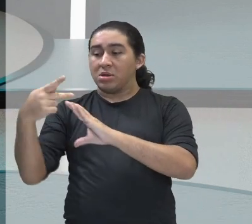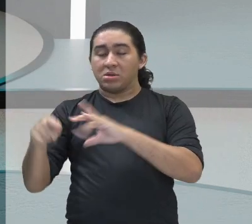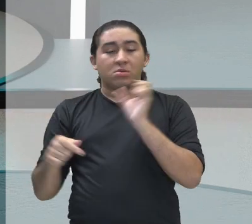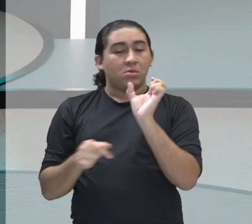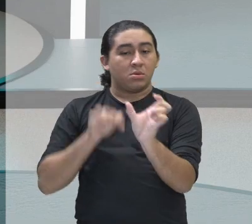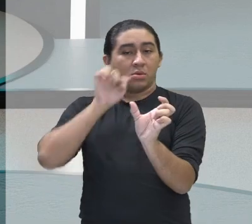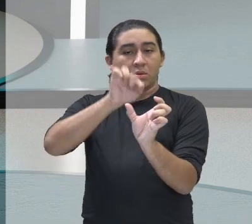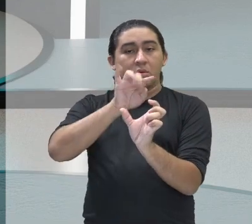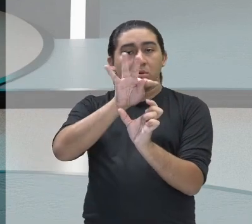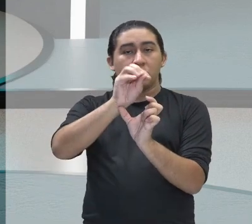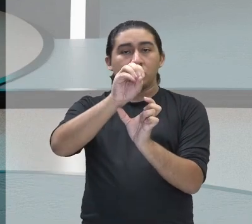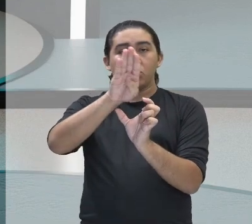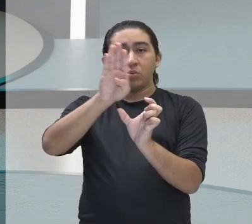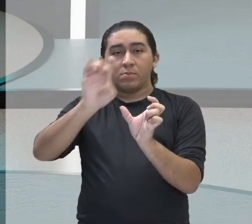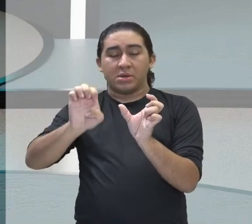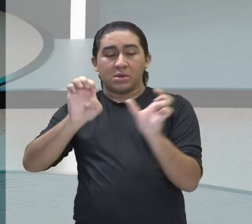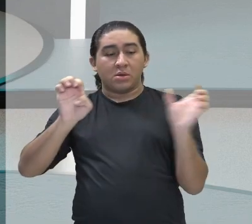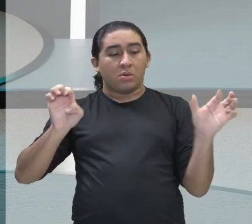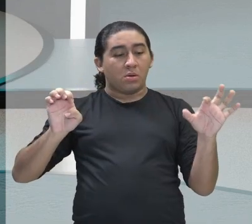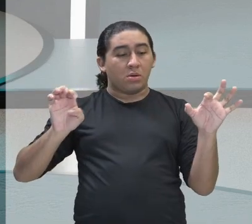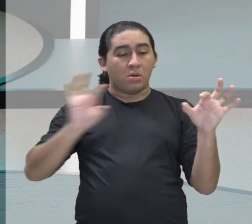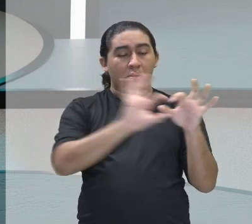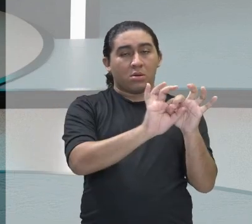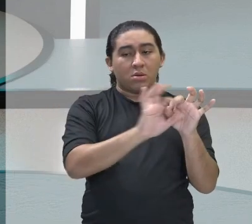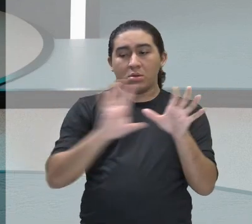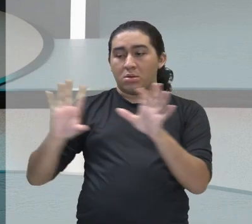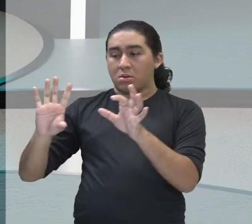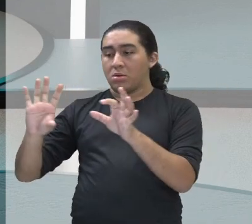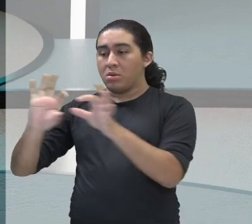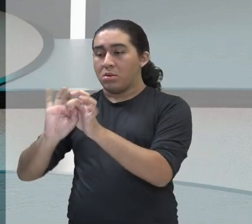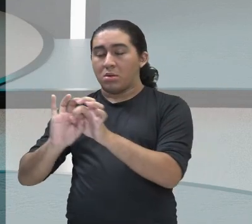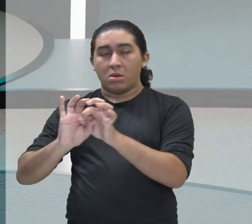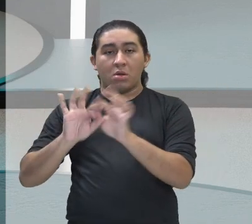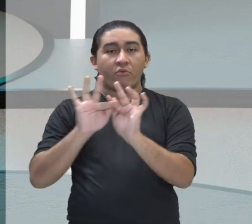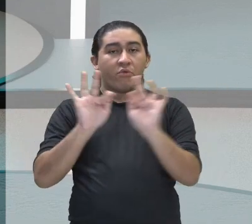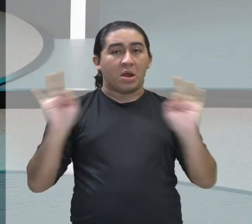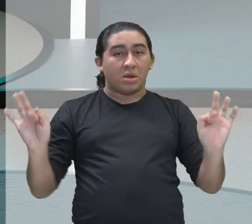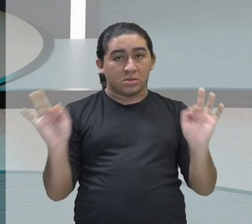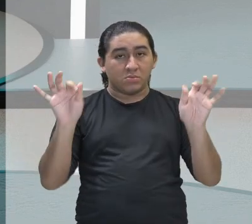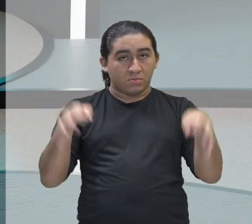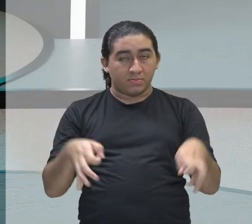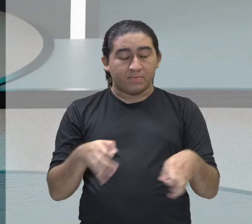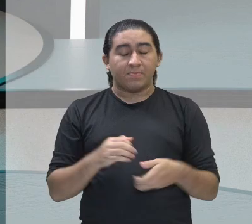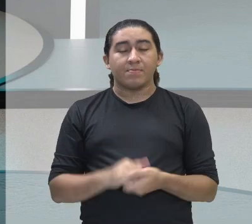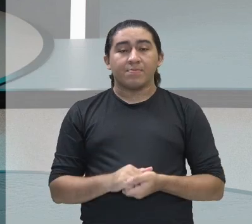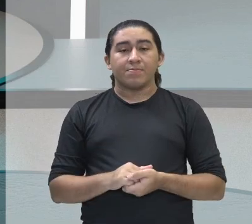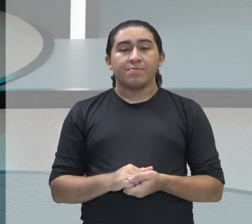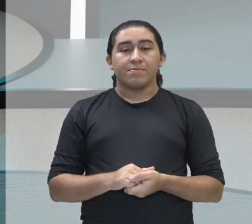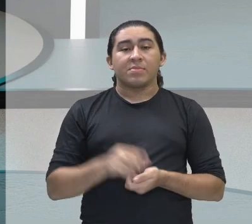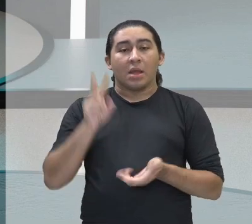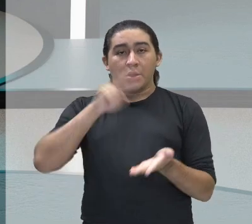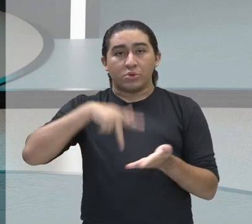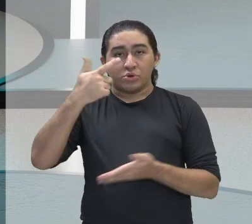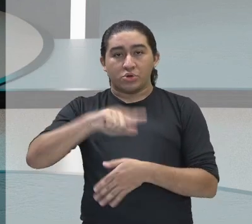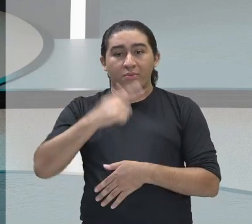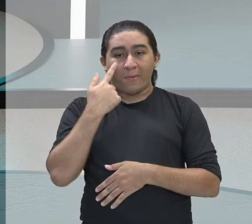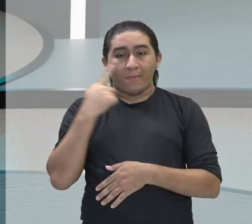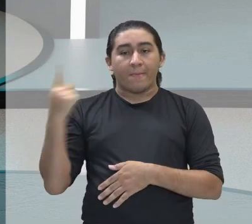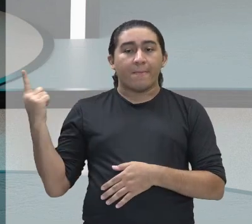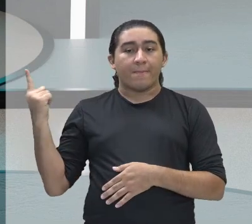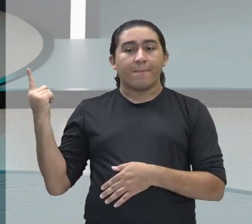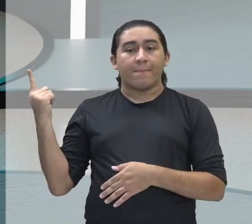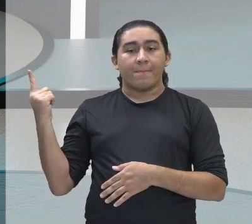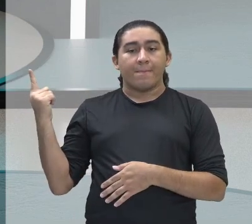meio eu vou ter um verbo de ligação, que é o caso do verbo to be aqui, tá certo? Então, lions are